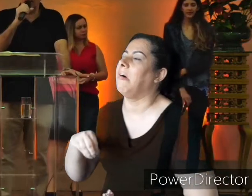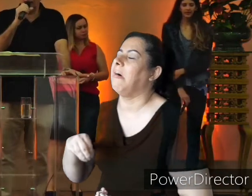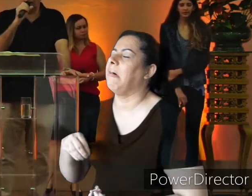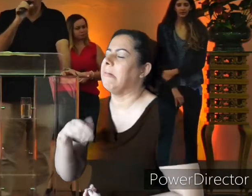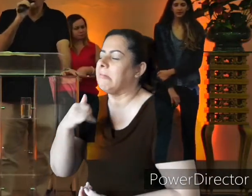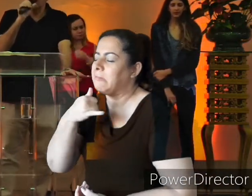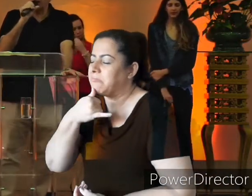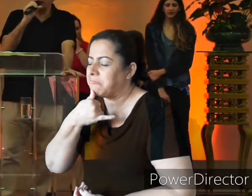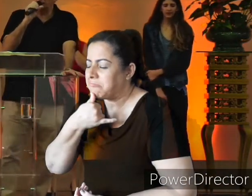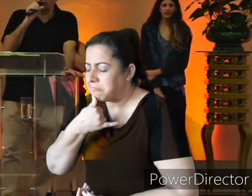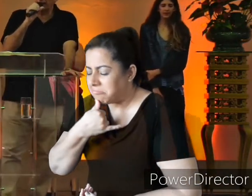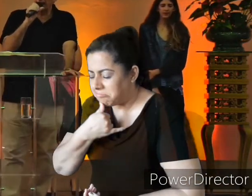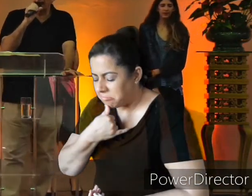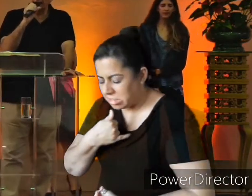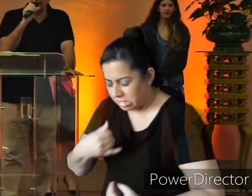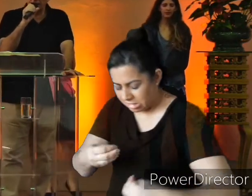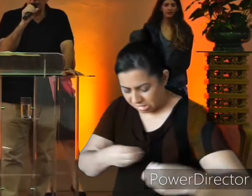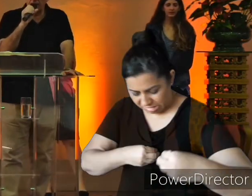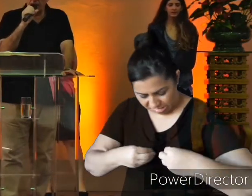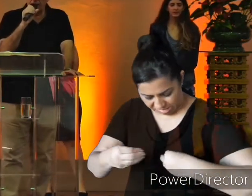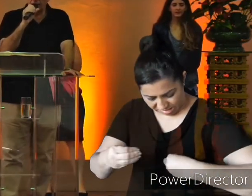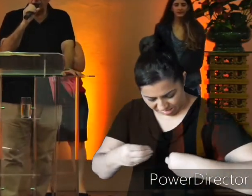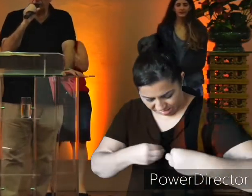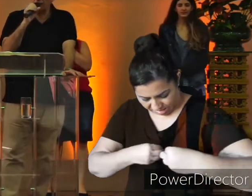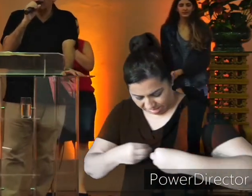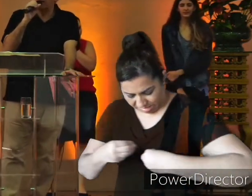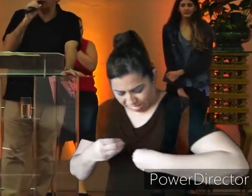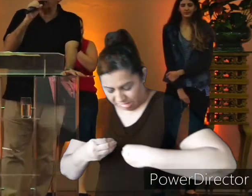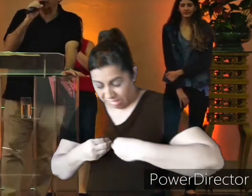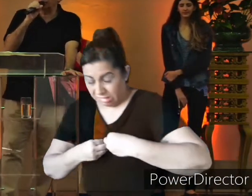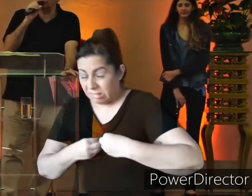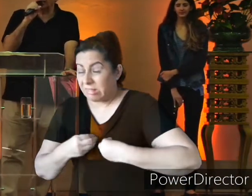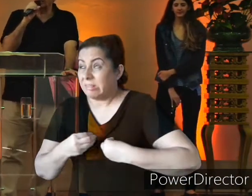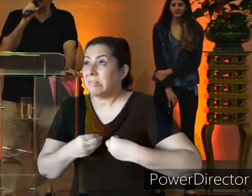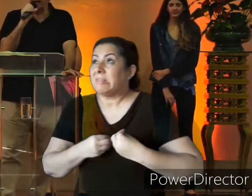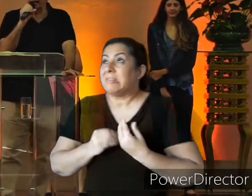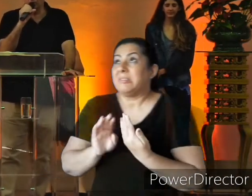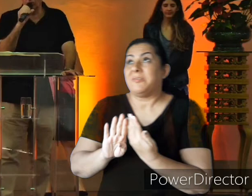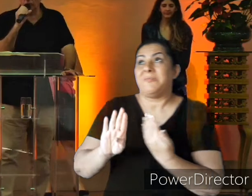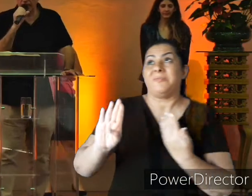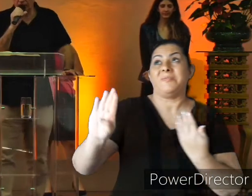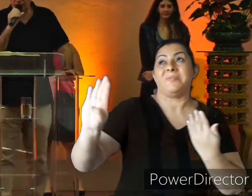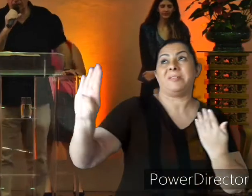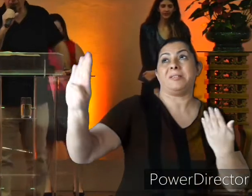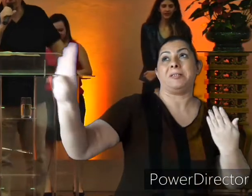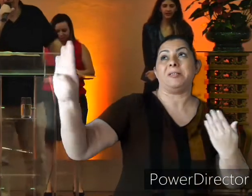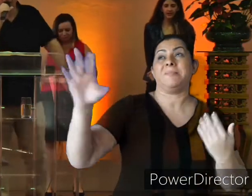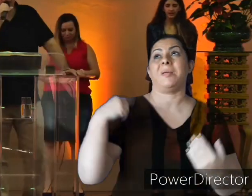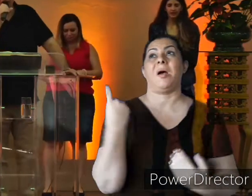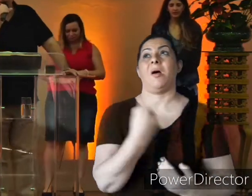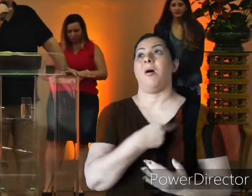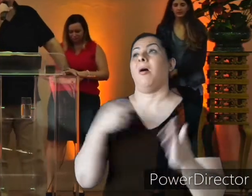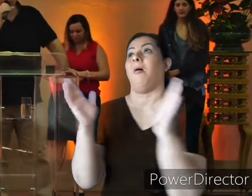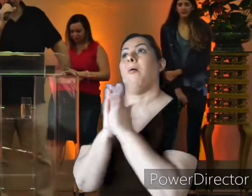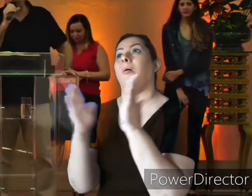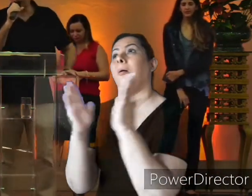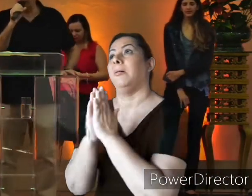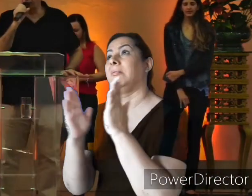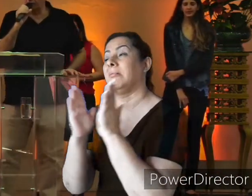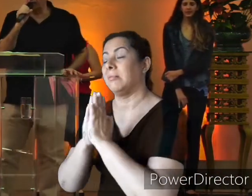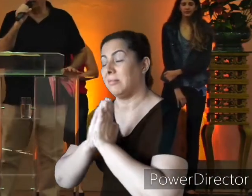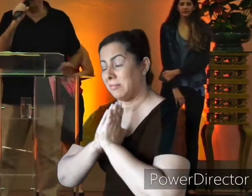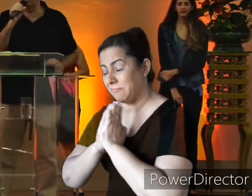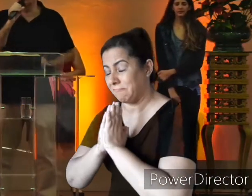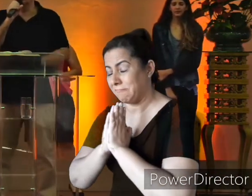as trevas, repreendemos ataque nas mentes, repreendemos todo ataque do coração e pedimos a